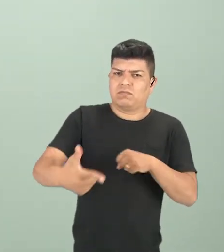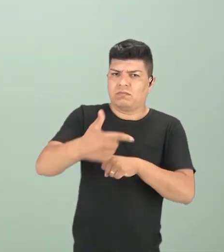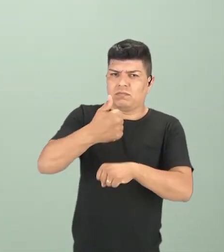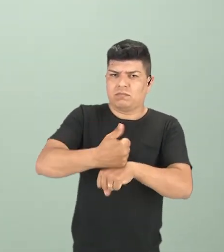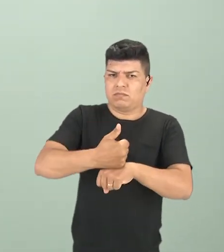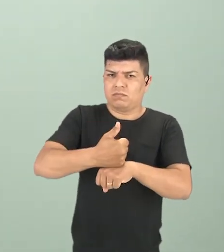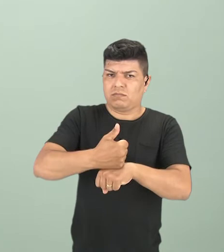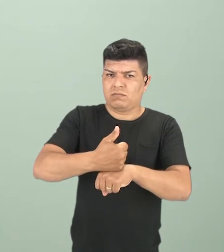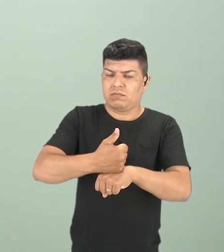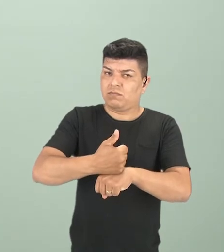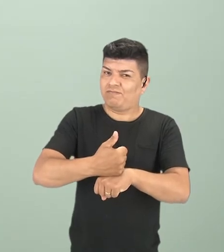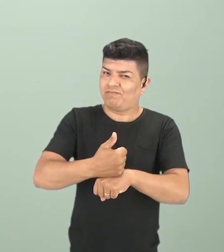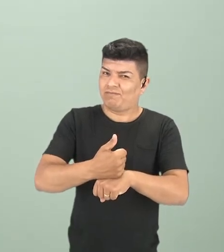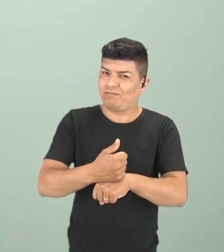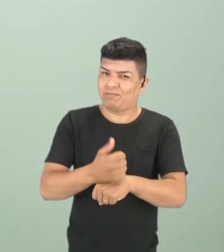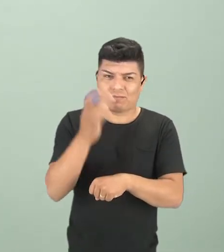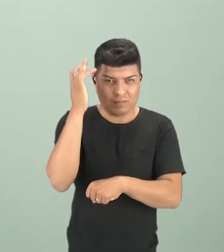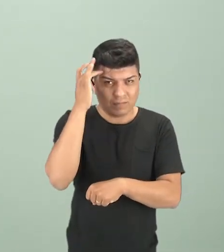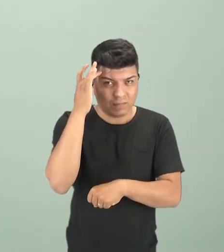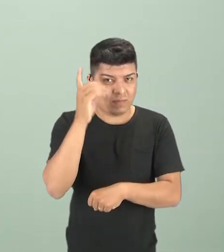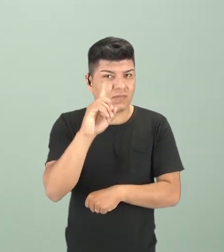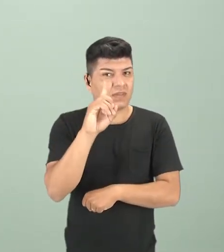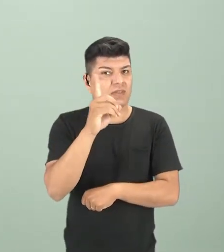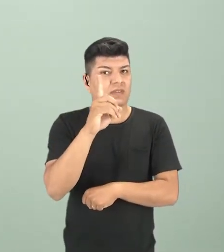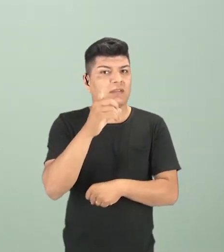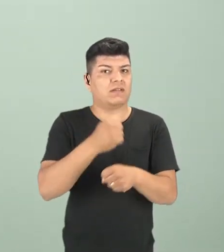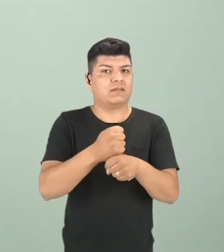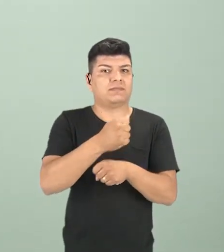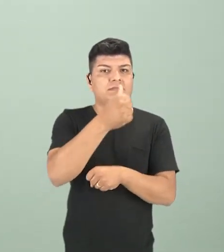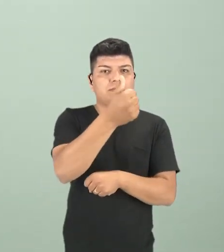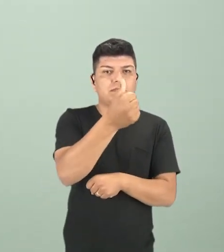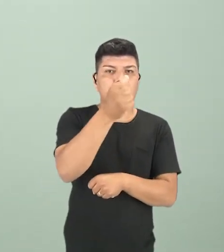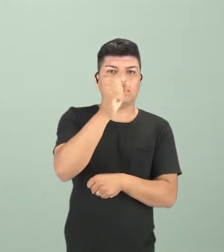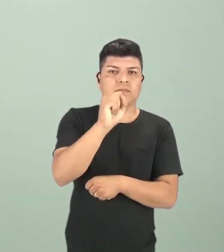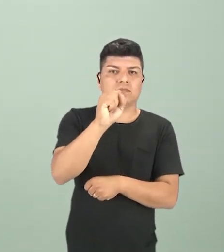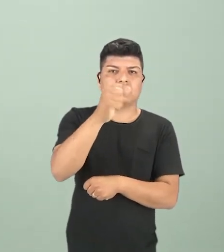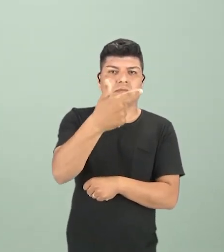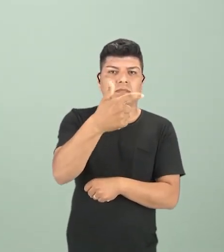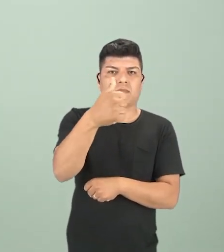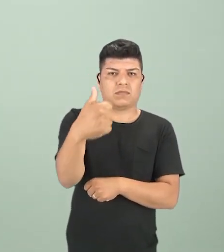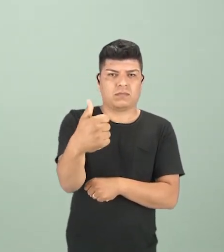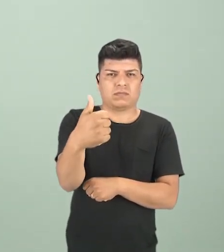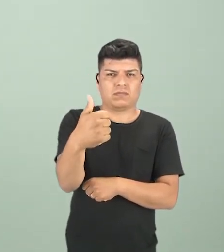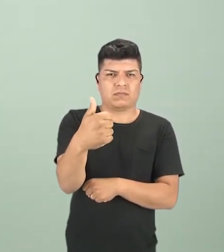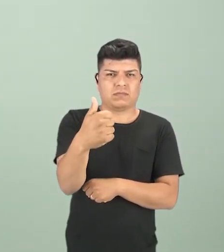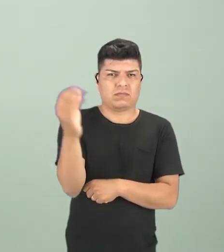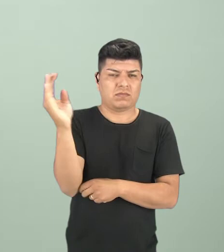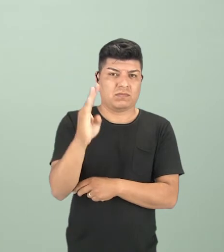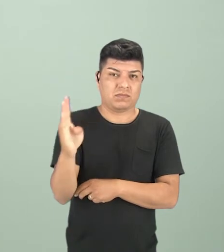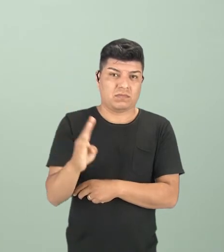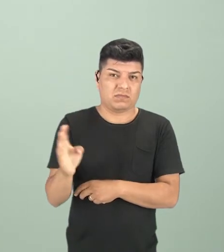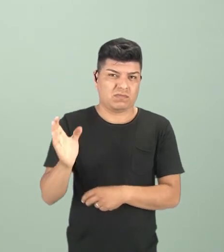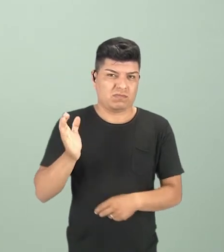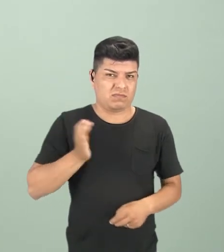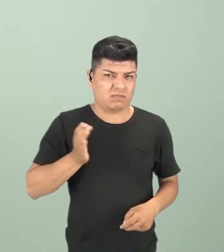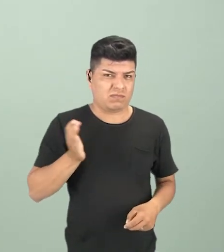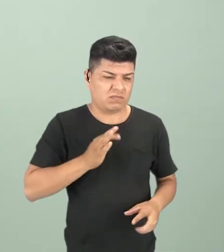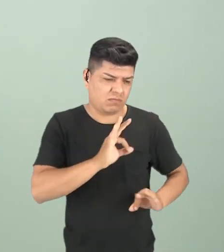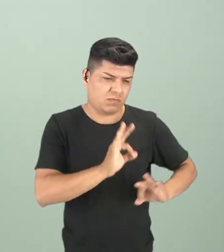colônia? Acho que não, né? Em pleno 1821, o Brasil já tendo uma